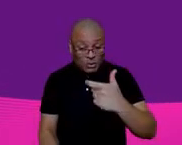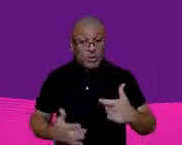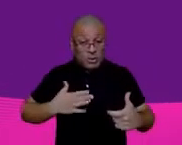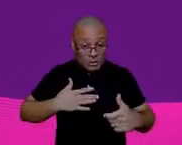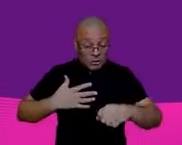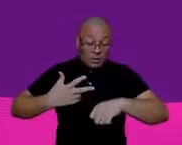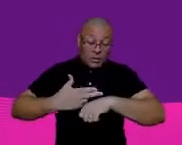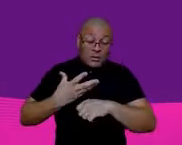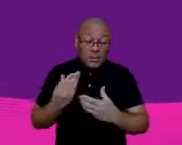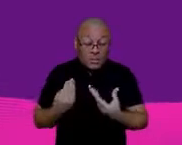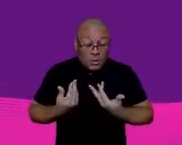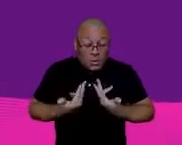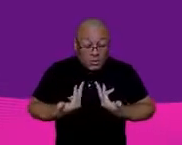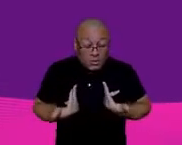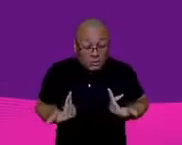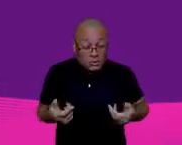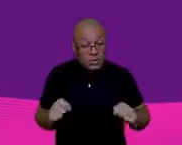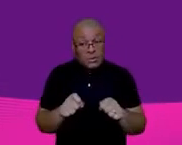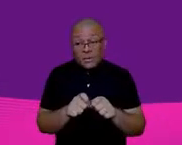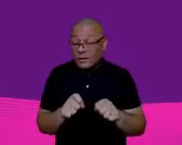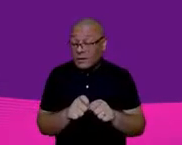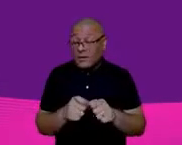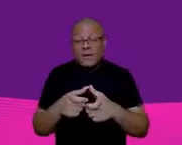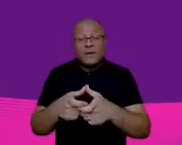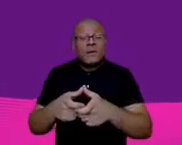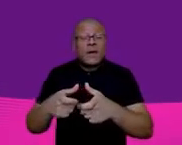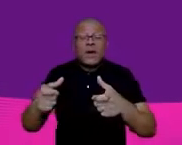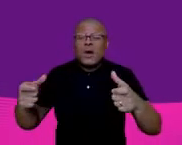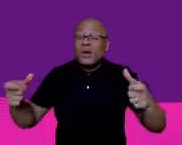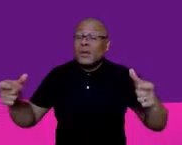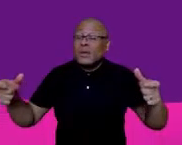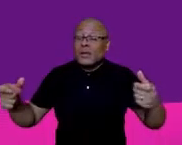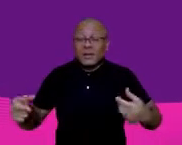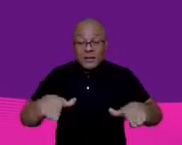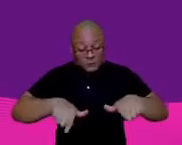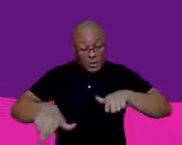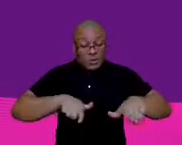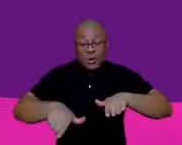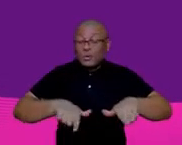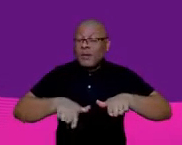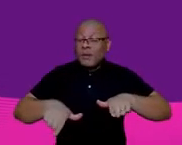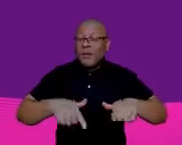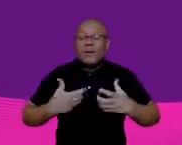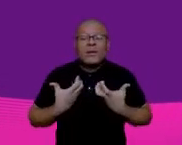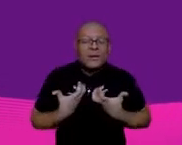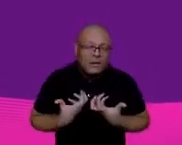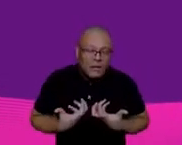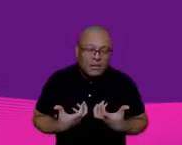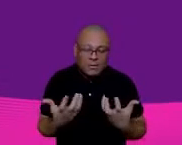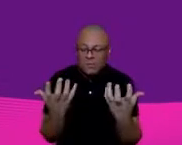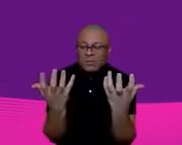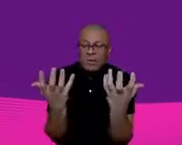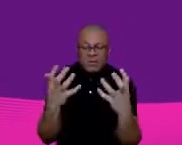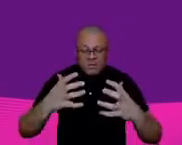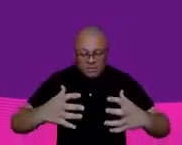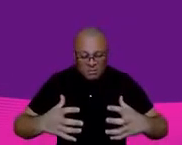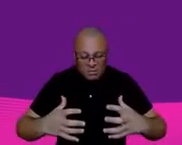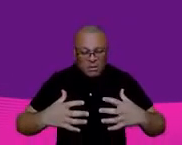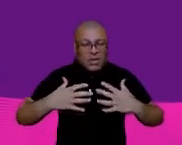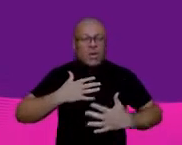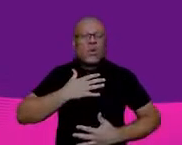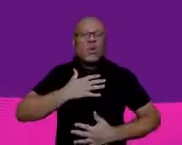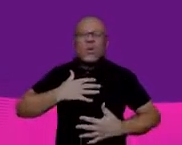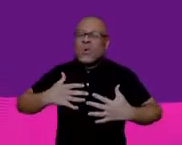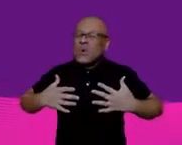para fazer, isso vai aumentar a nossa longevidade, não vai cansar as nossas mãos, o nosso corpo, é uma